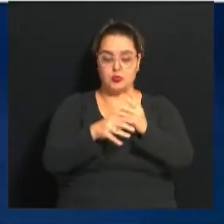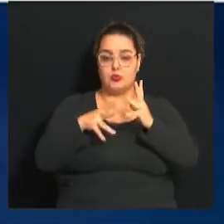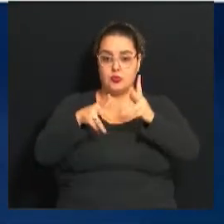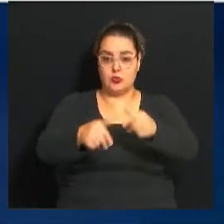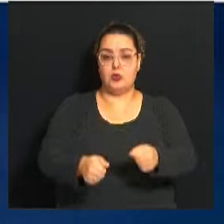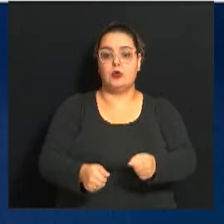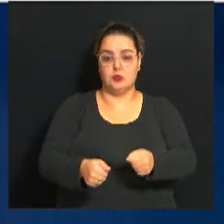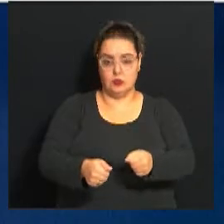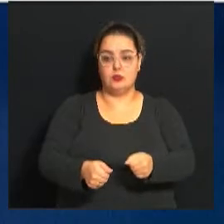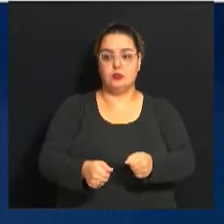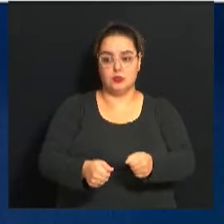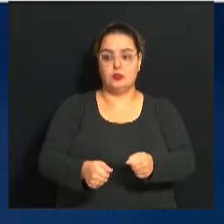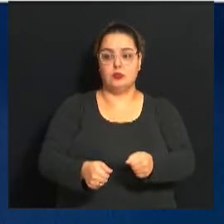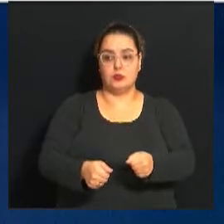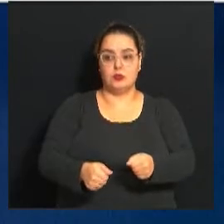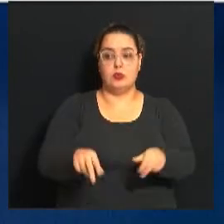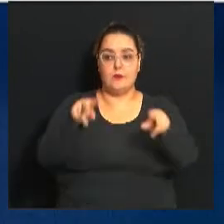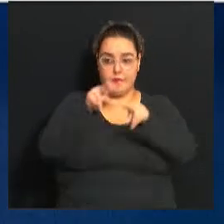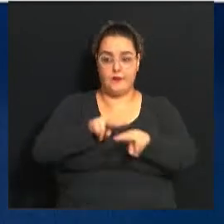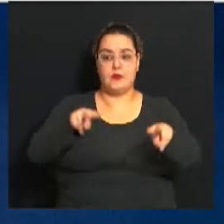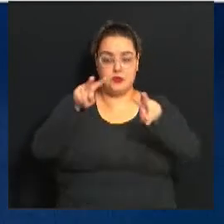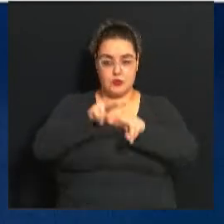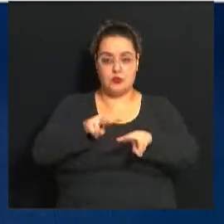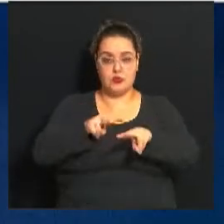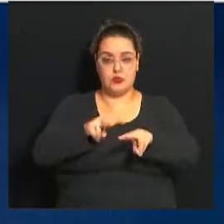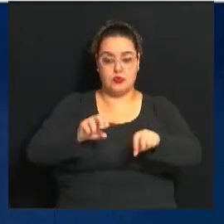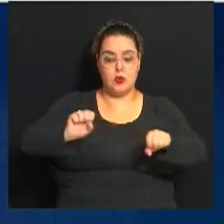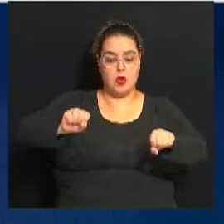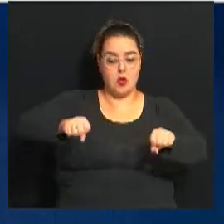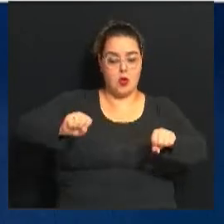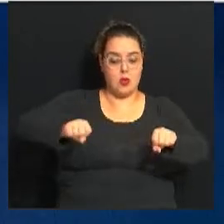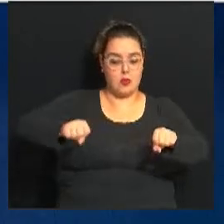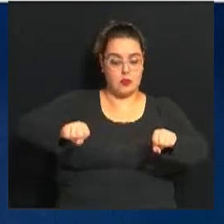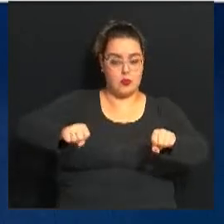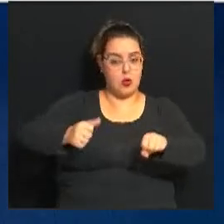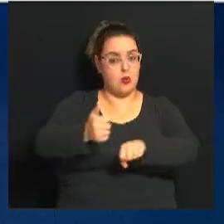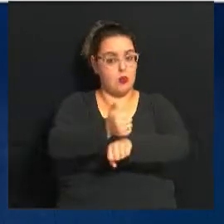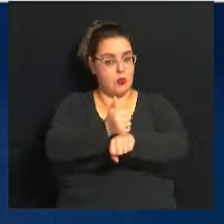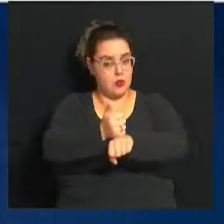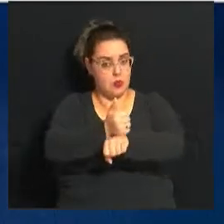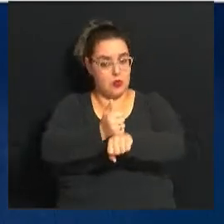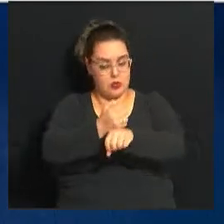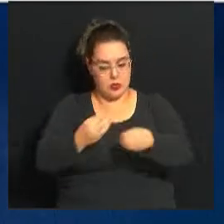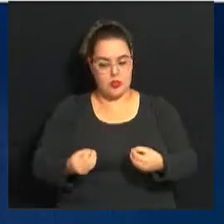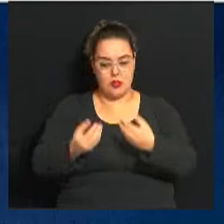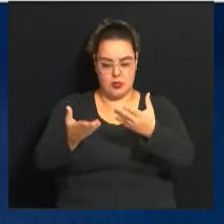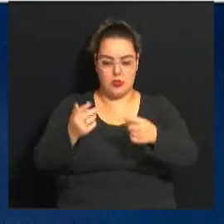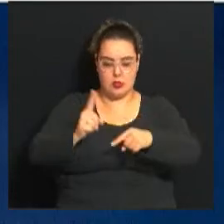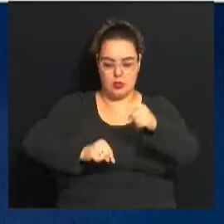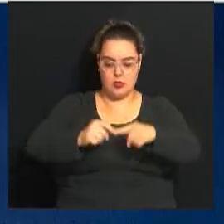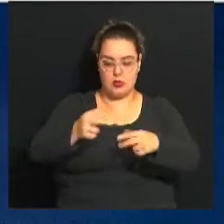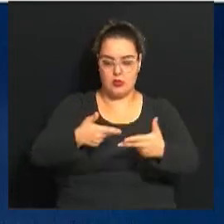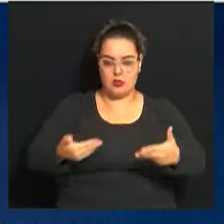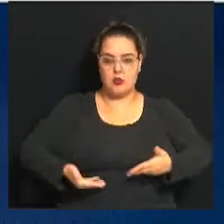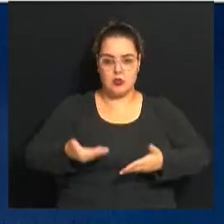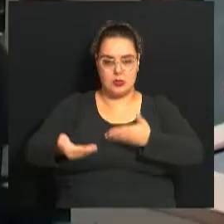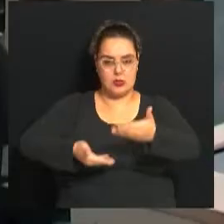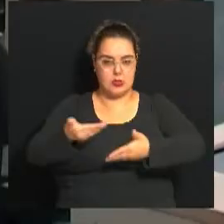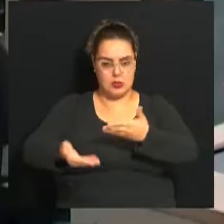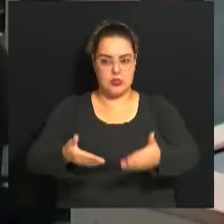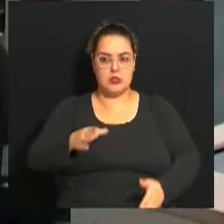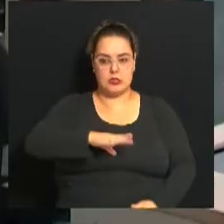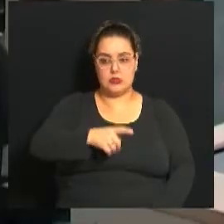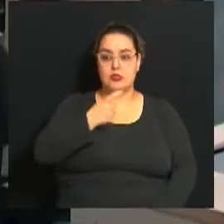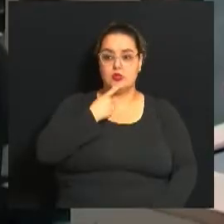projeto de lei que visa identificar os motociclistas profissionais e entregadores de produtos e serviços em Campinas. O